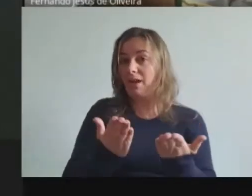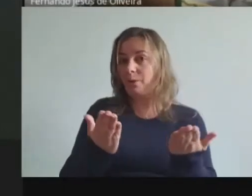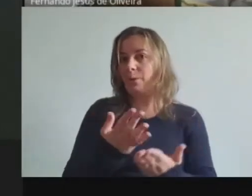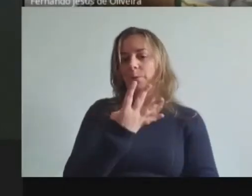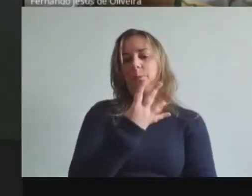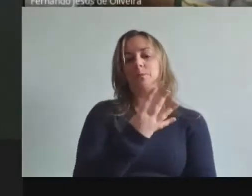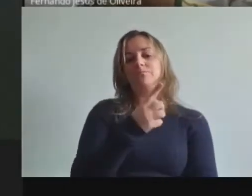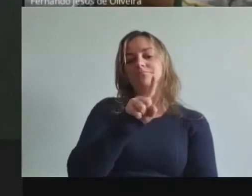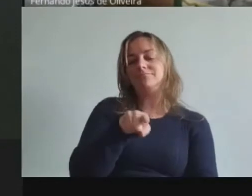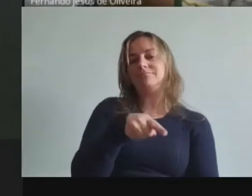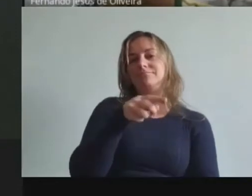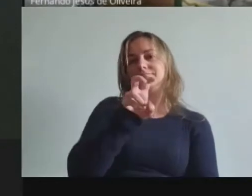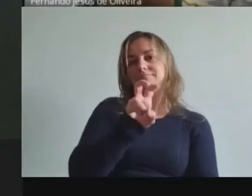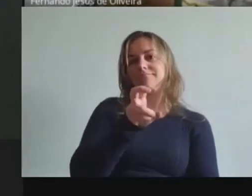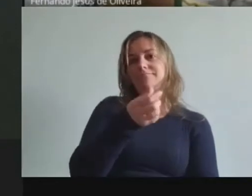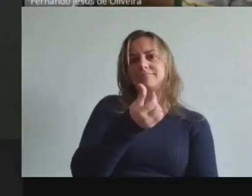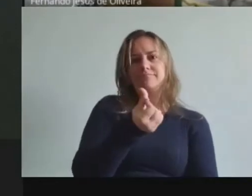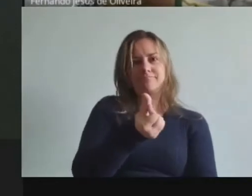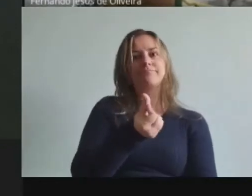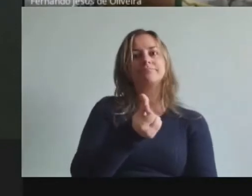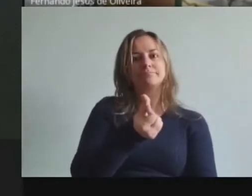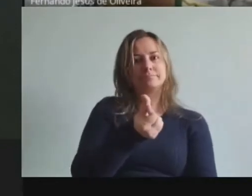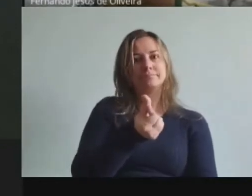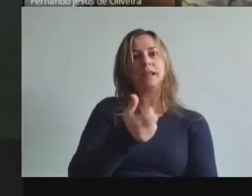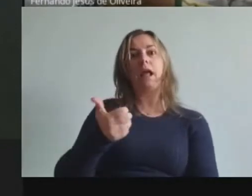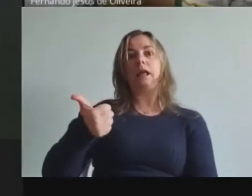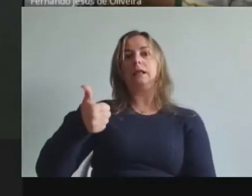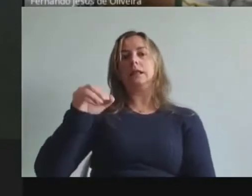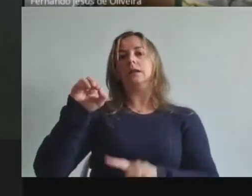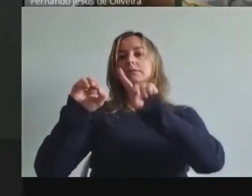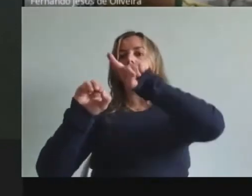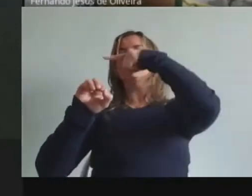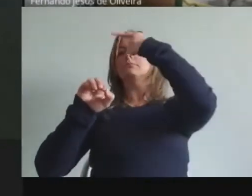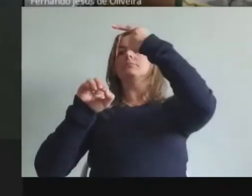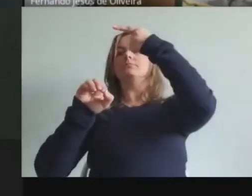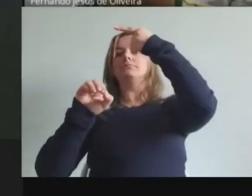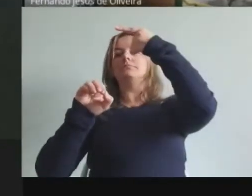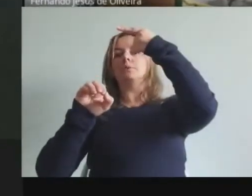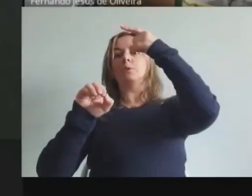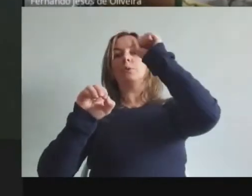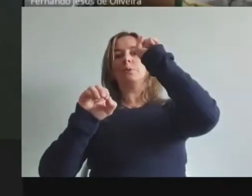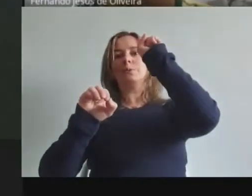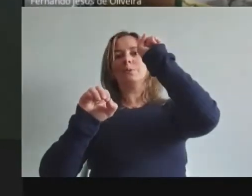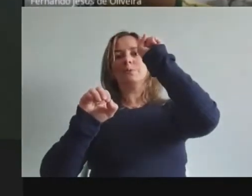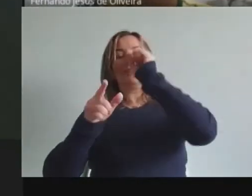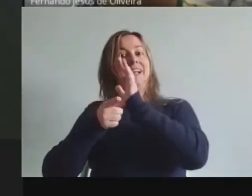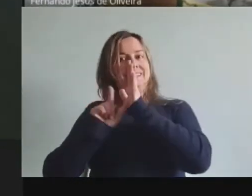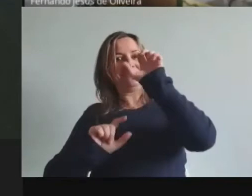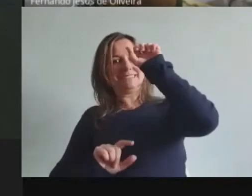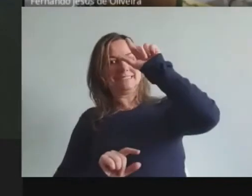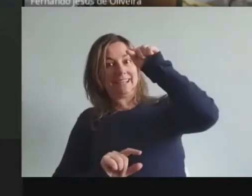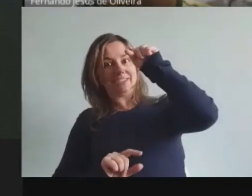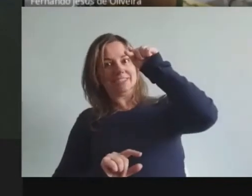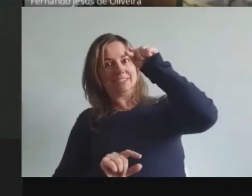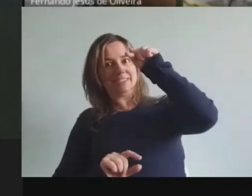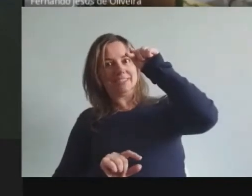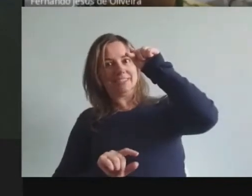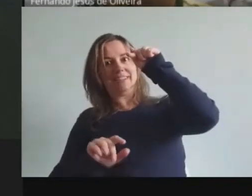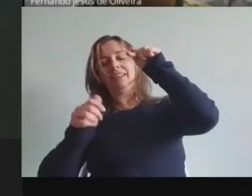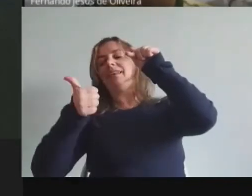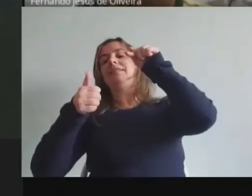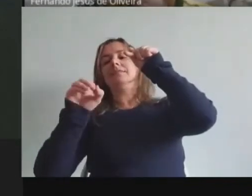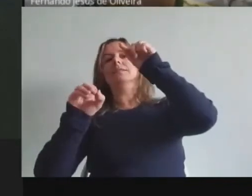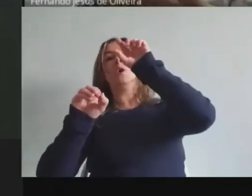5. Andou mais uma casa, o expoente aumentou mais uma. 7 virou 8.